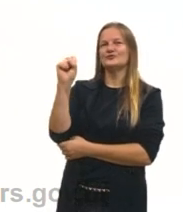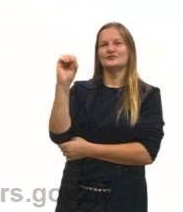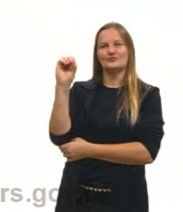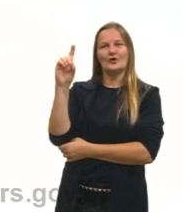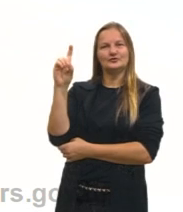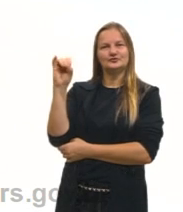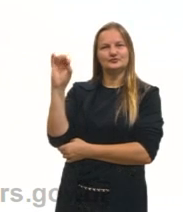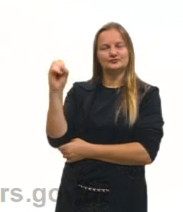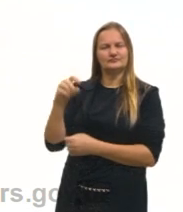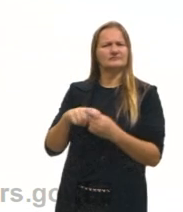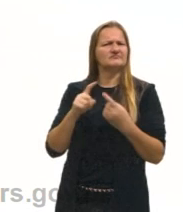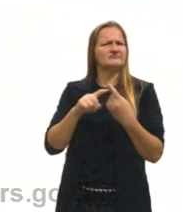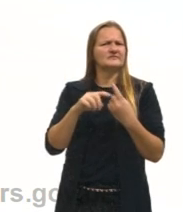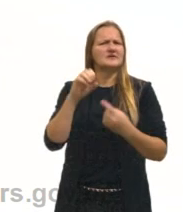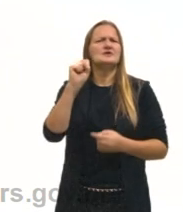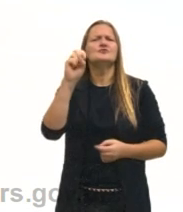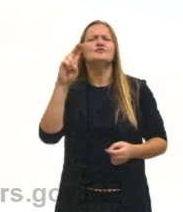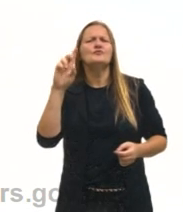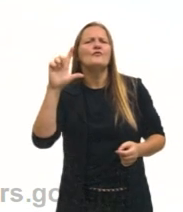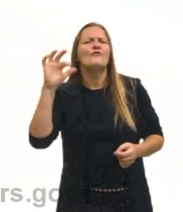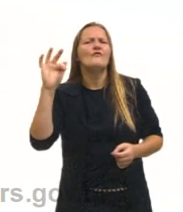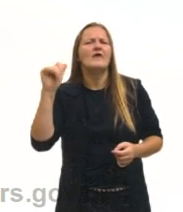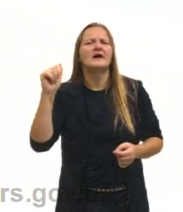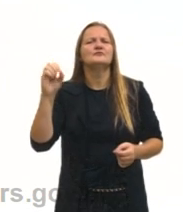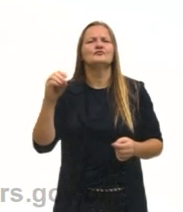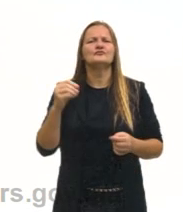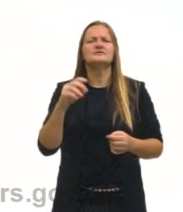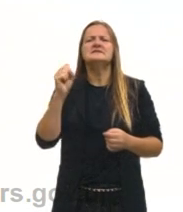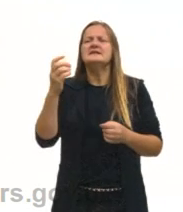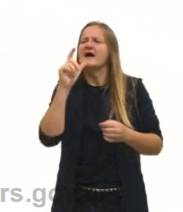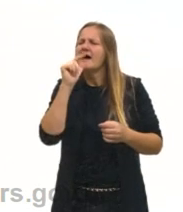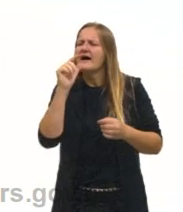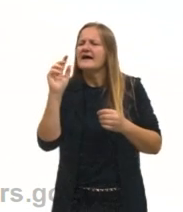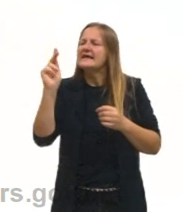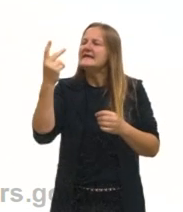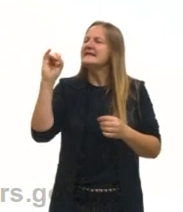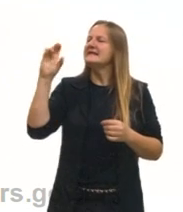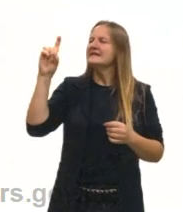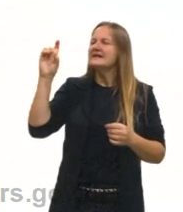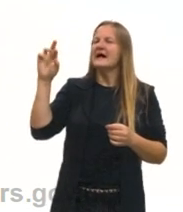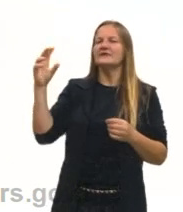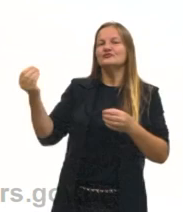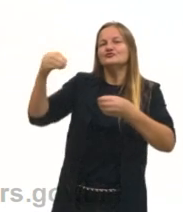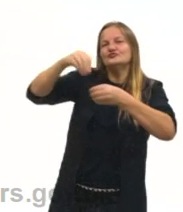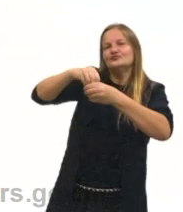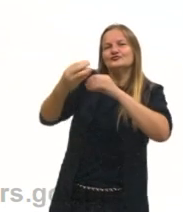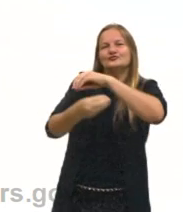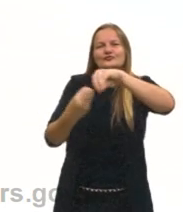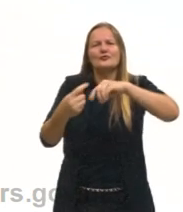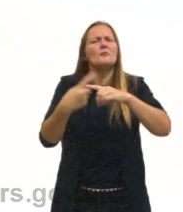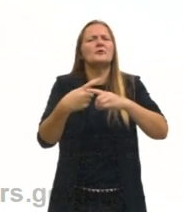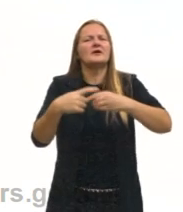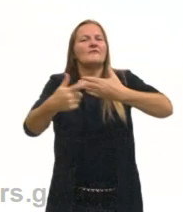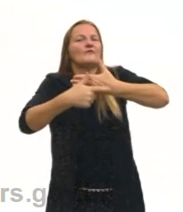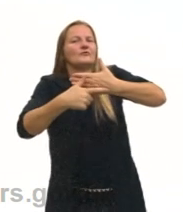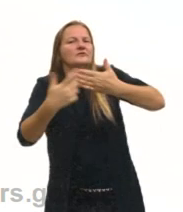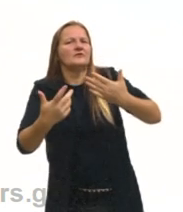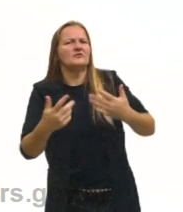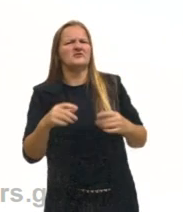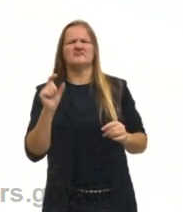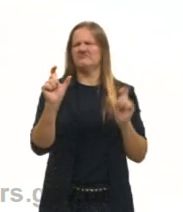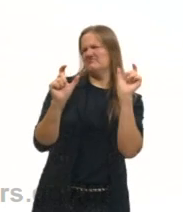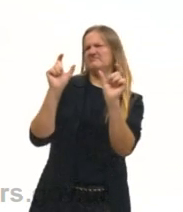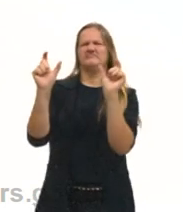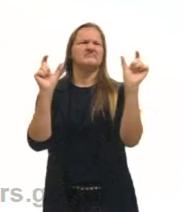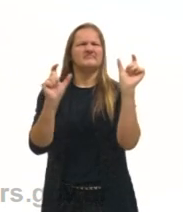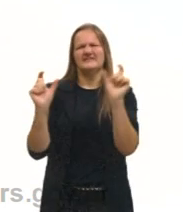sulfato de cálcio em seu hidratar e suas fotos de calças para que que serve sulfato de cálcio que palavra é essa que a professora tá